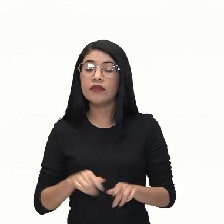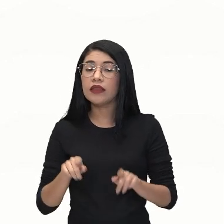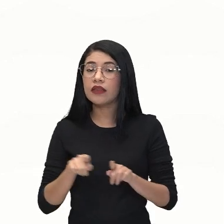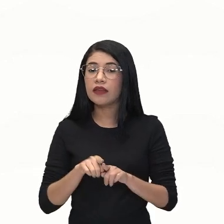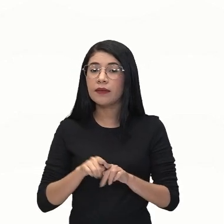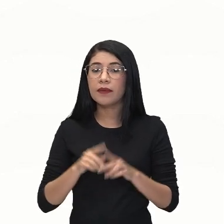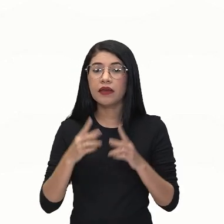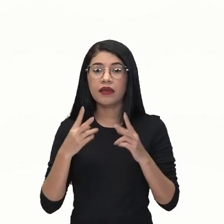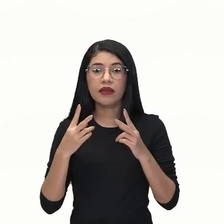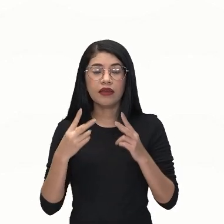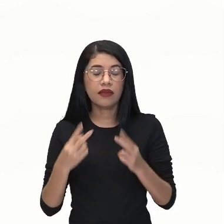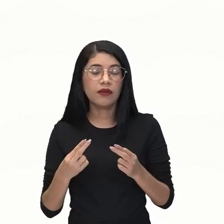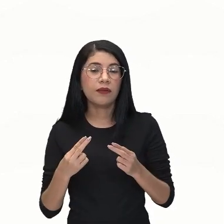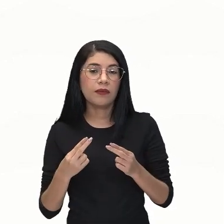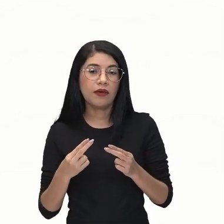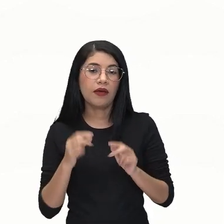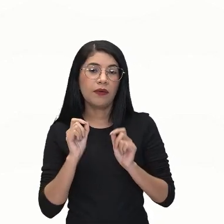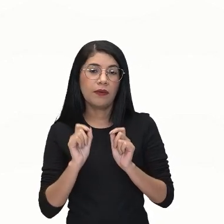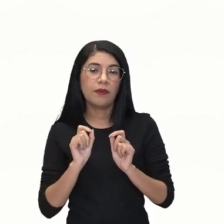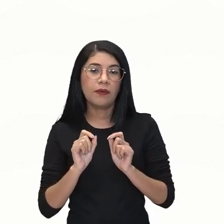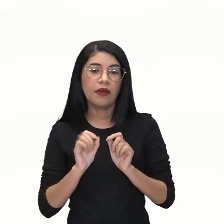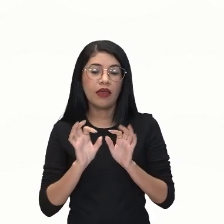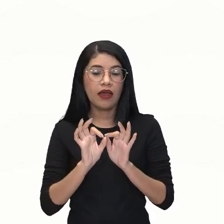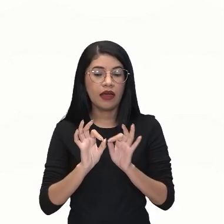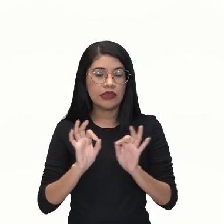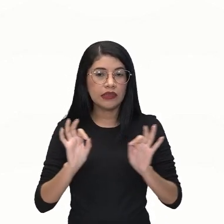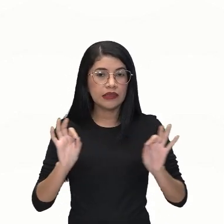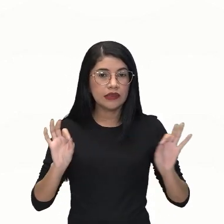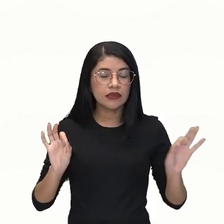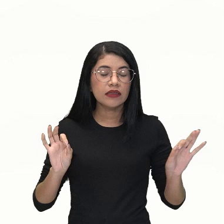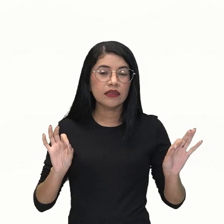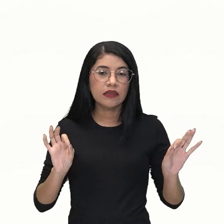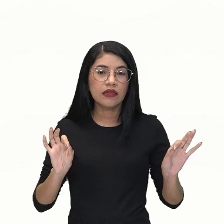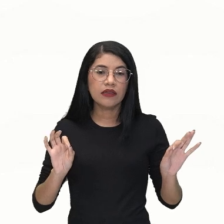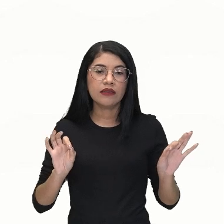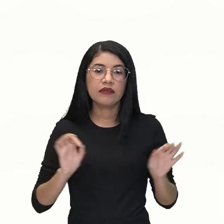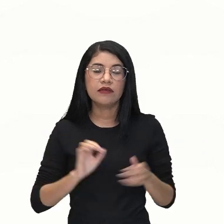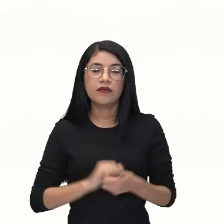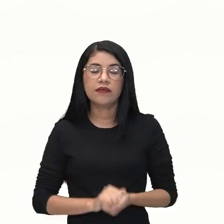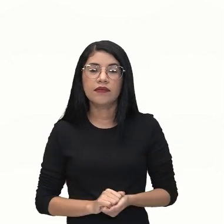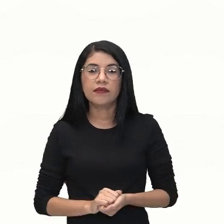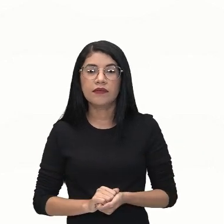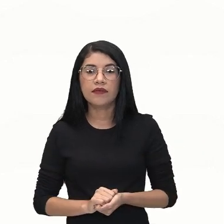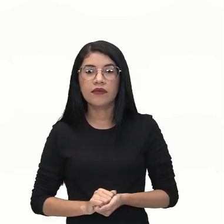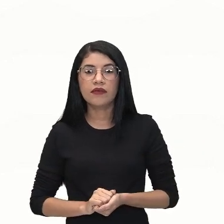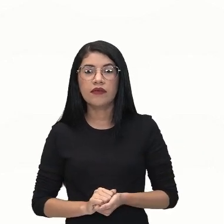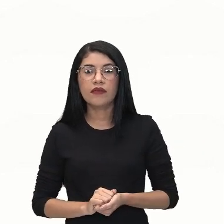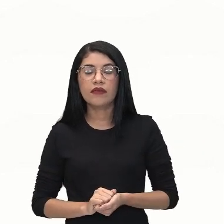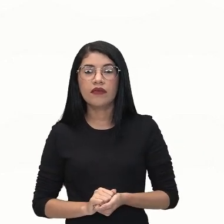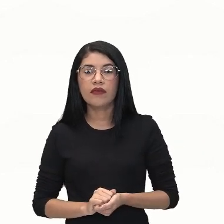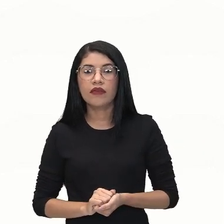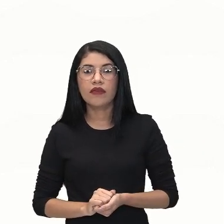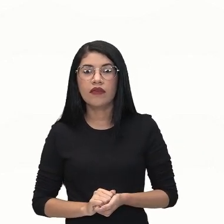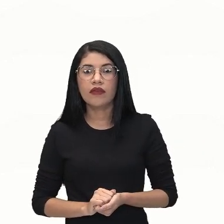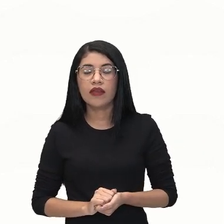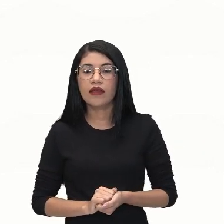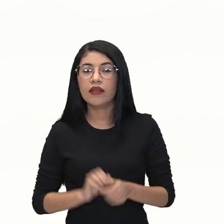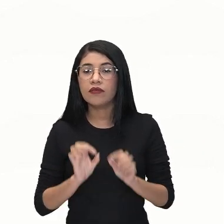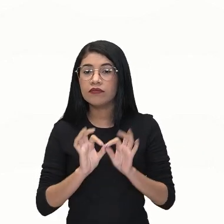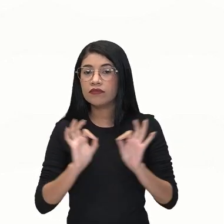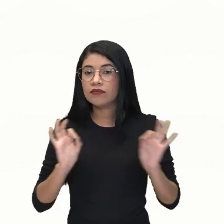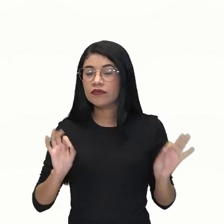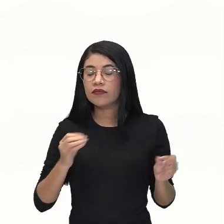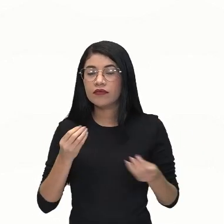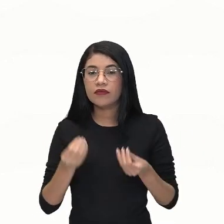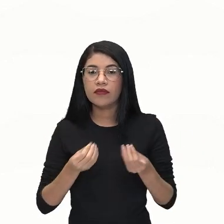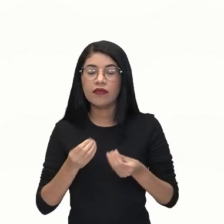em relação à distância percorrida, tá ok? Então vejamos. Em relação à distância,